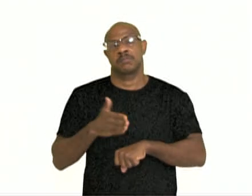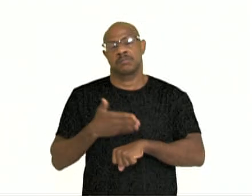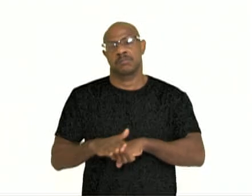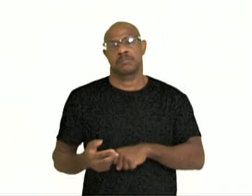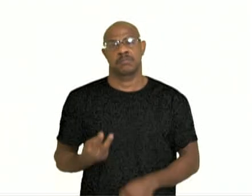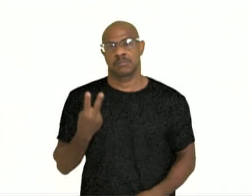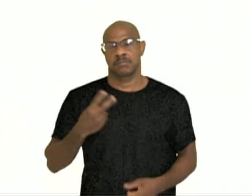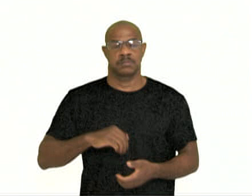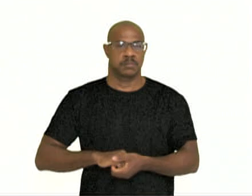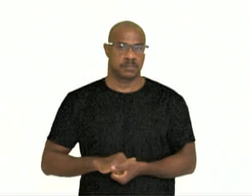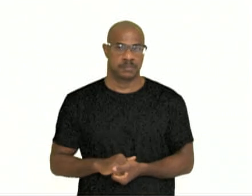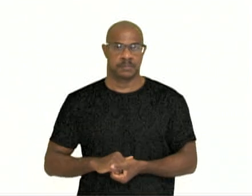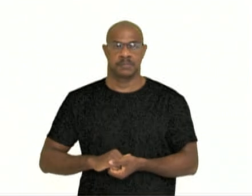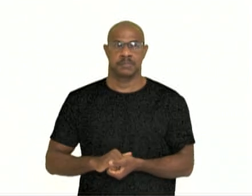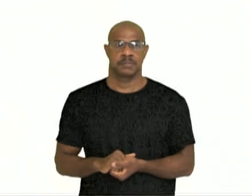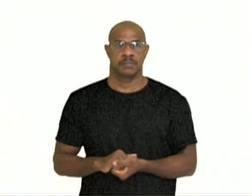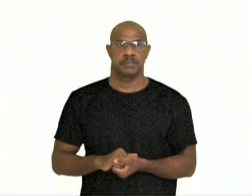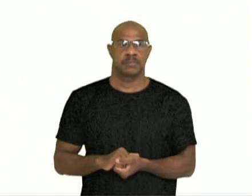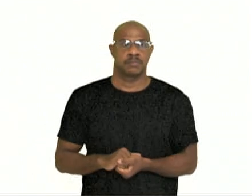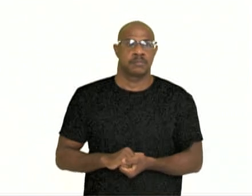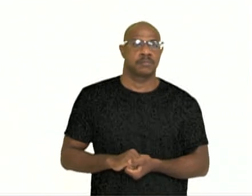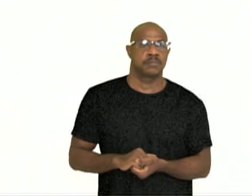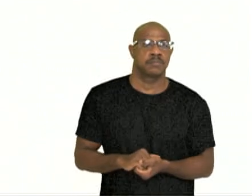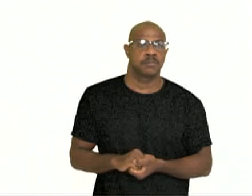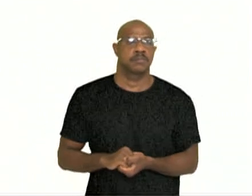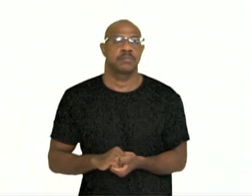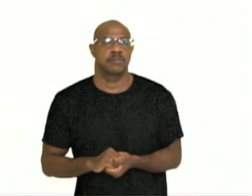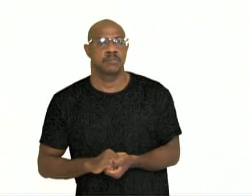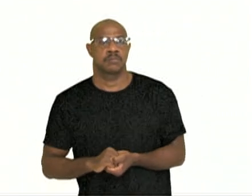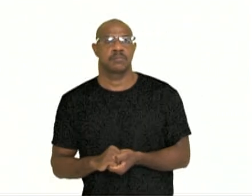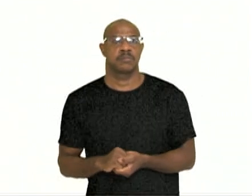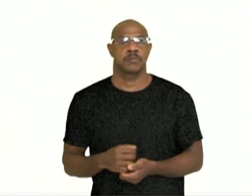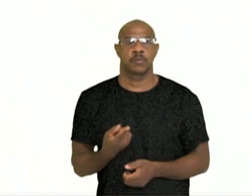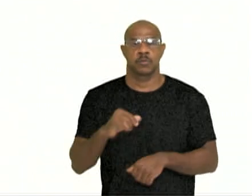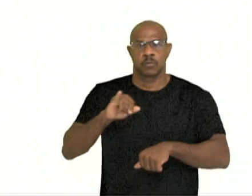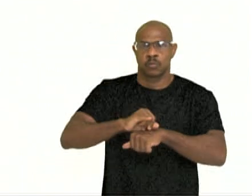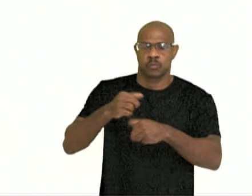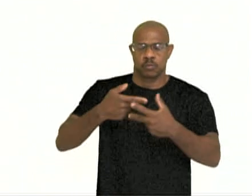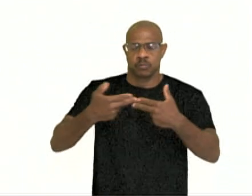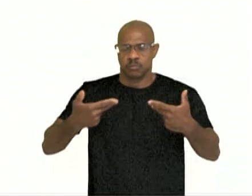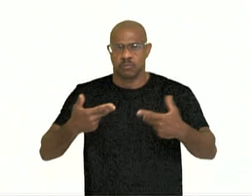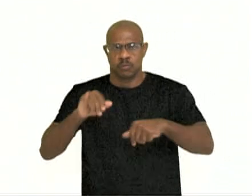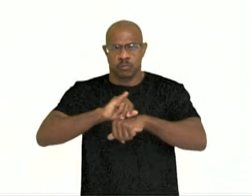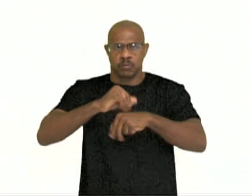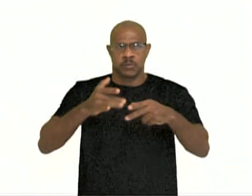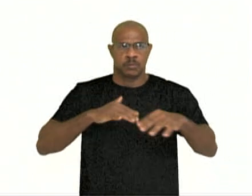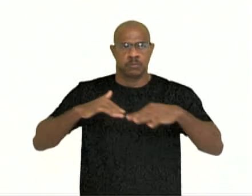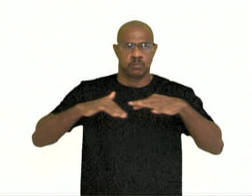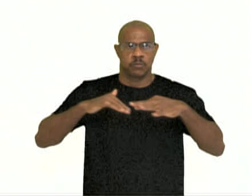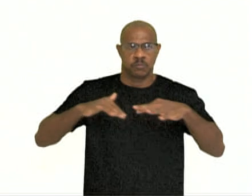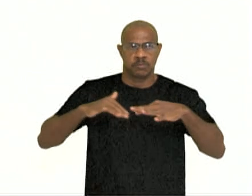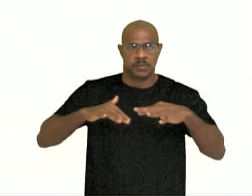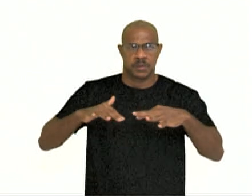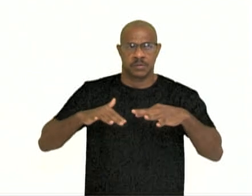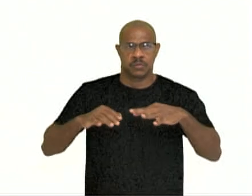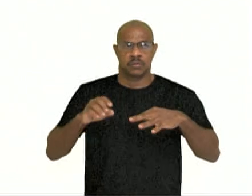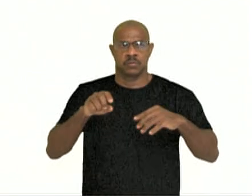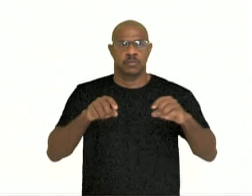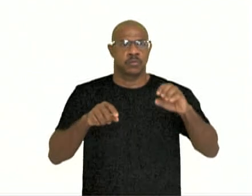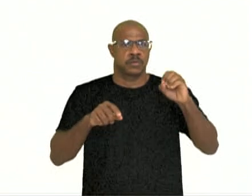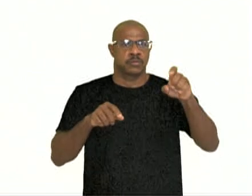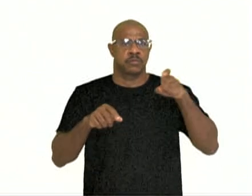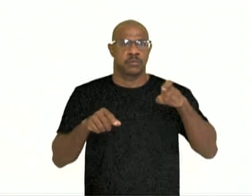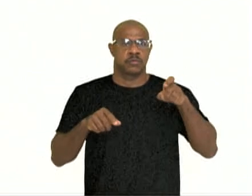Praticando 2, vamos lá? Uma partícula move-se ao longo de um eixo OX, obedecendo à função y